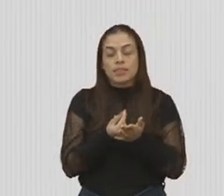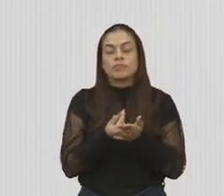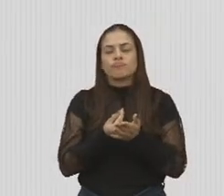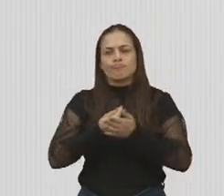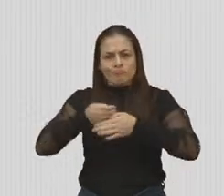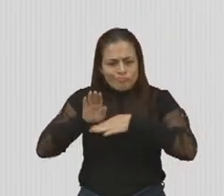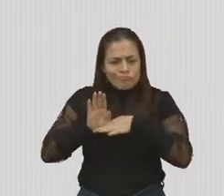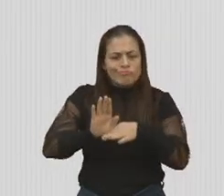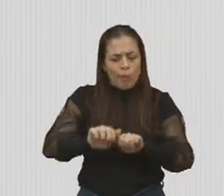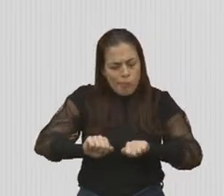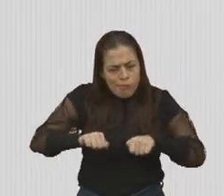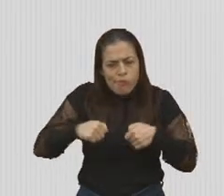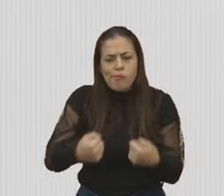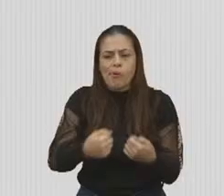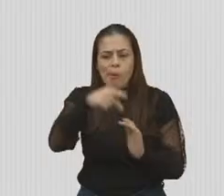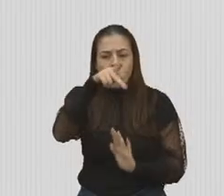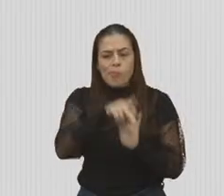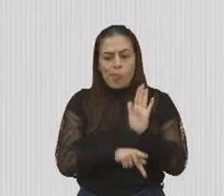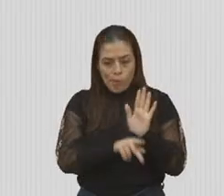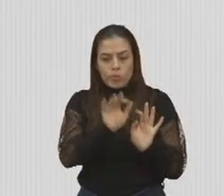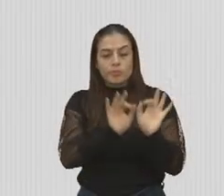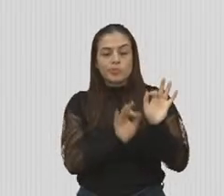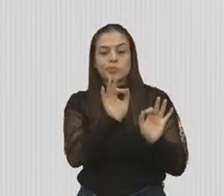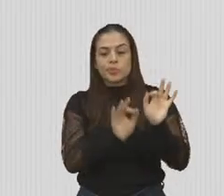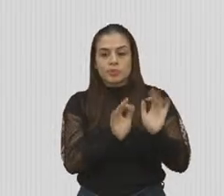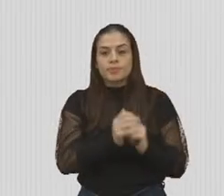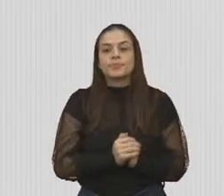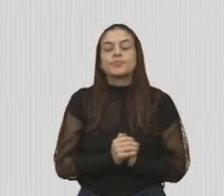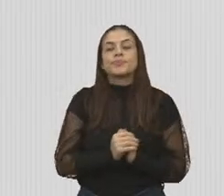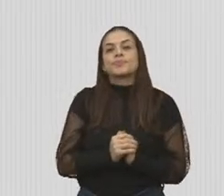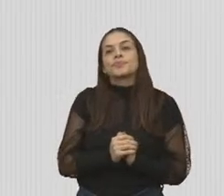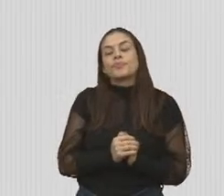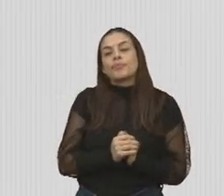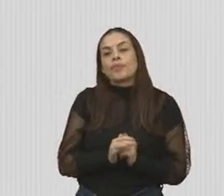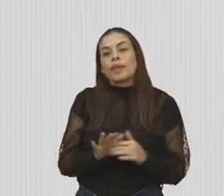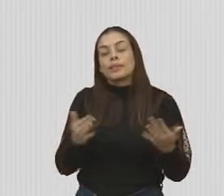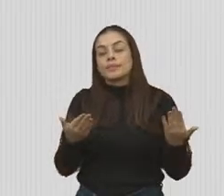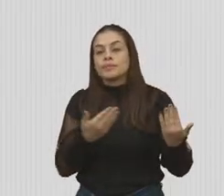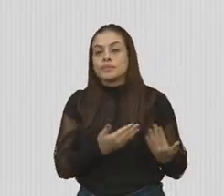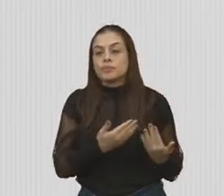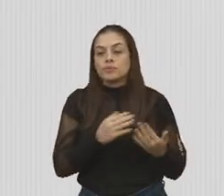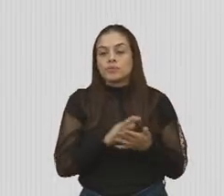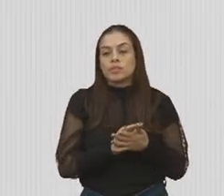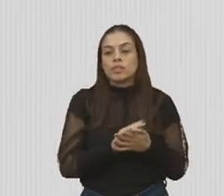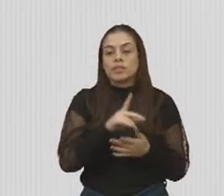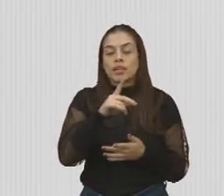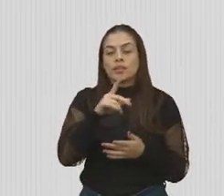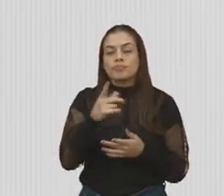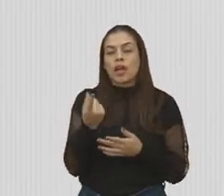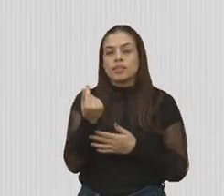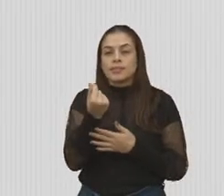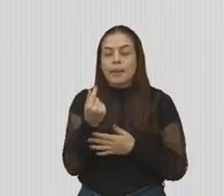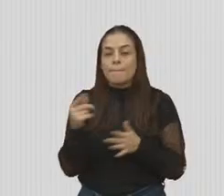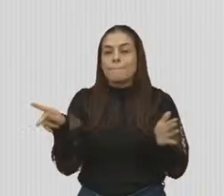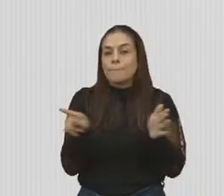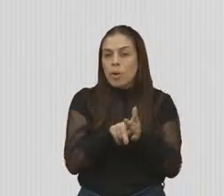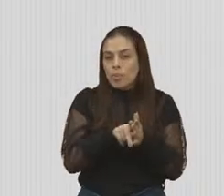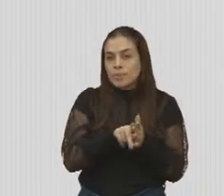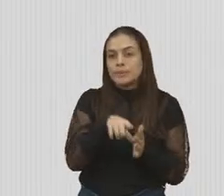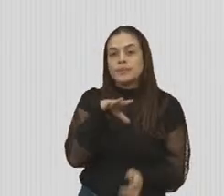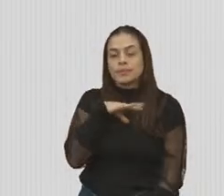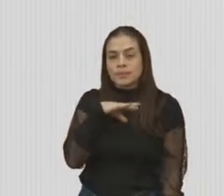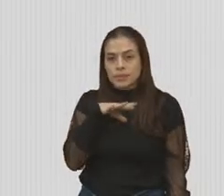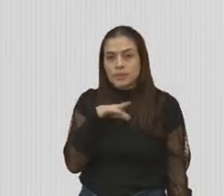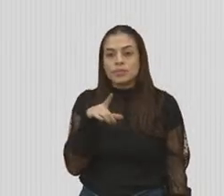fazer um projeto interessante. E aqui, as receitas próprias do município, né, que são as receitas que o